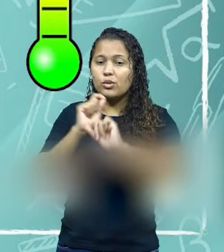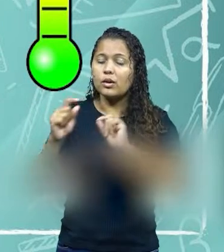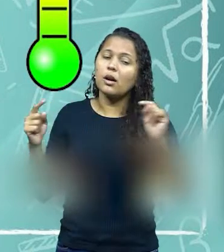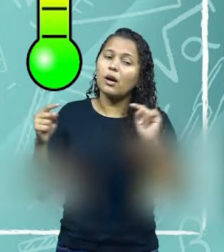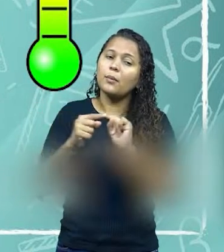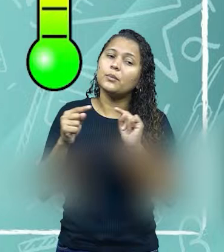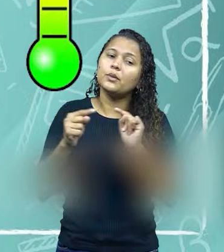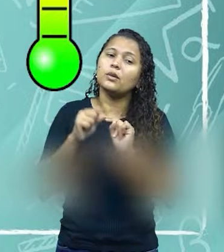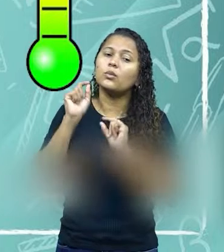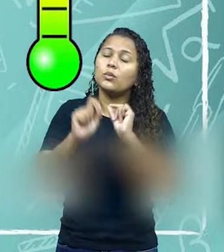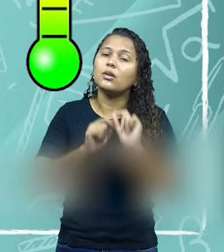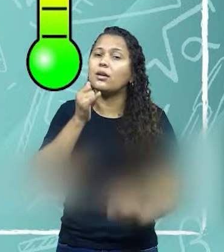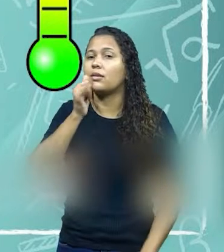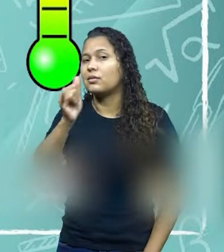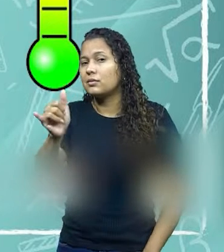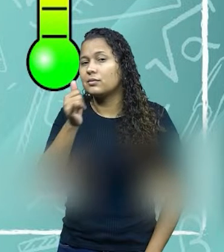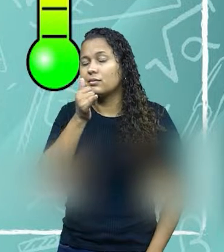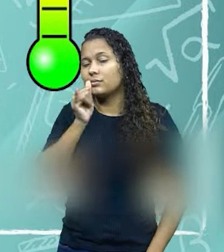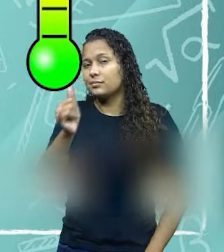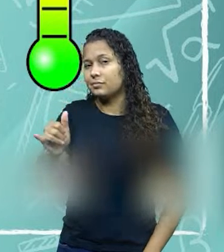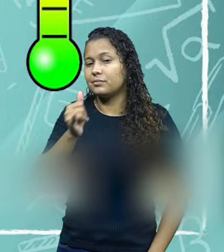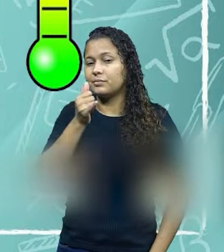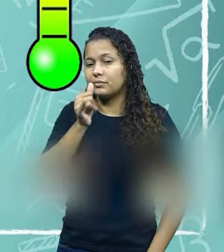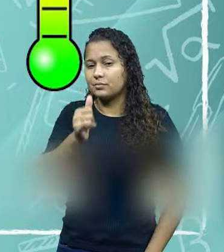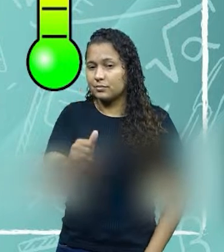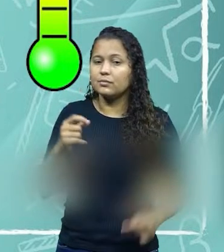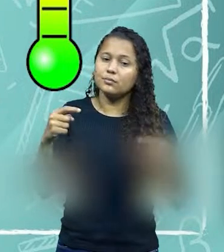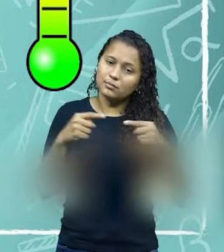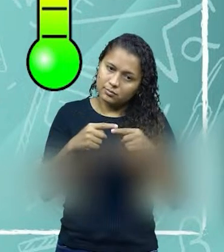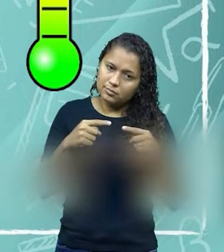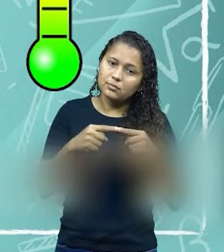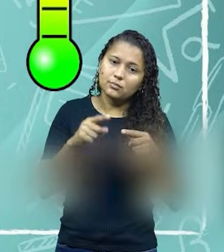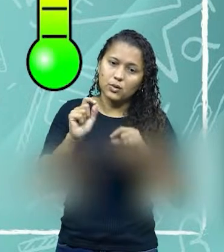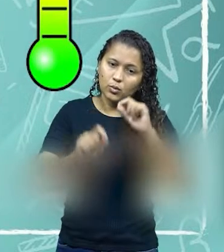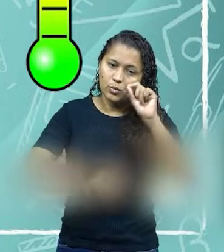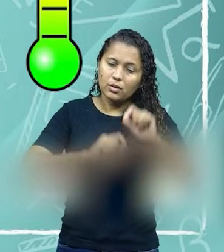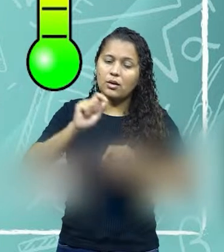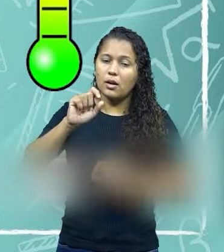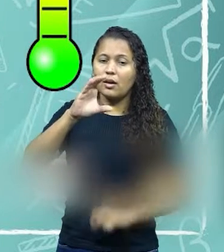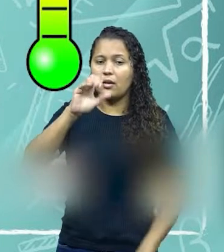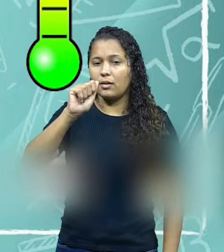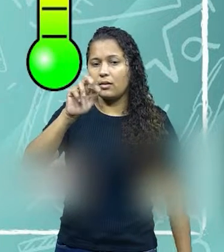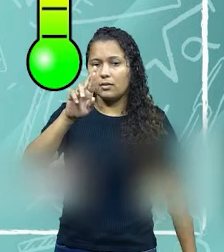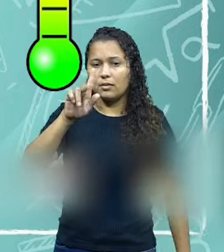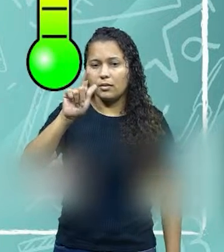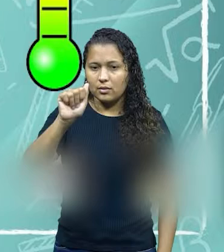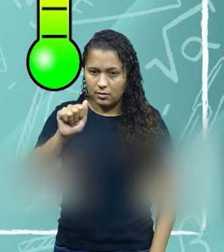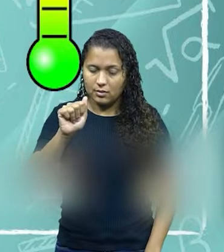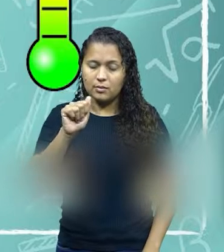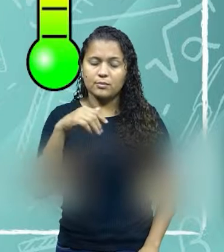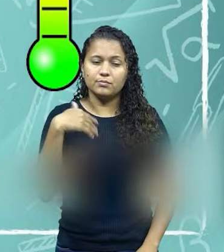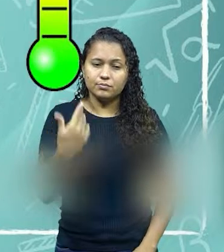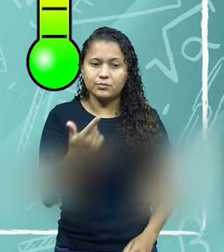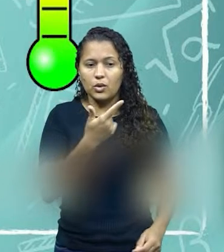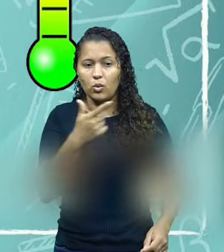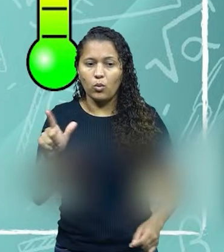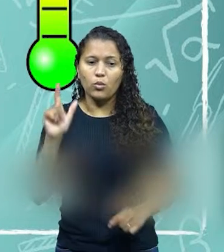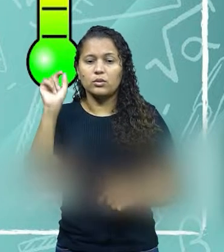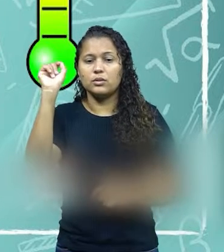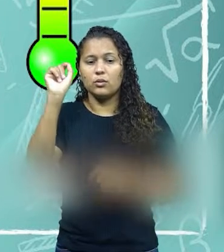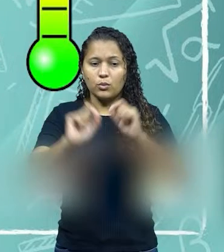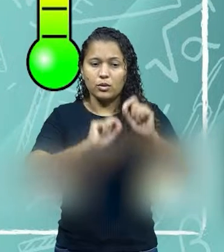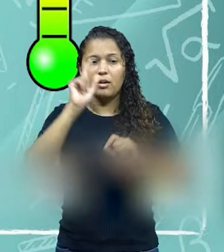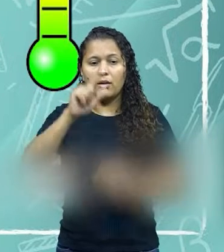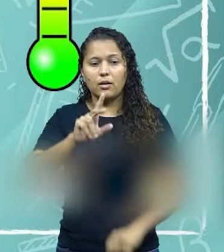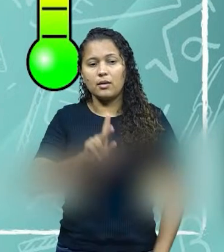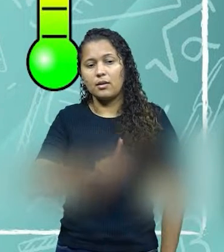da grandeza corrente elétrica estabelecida em termos de carga elementar. A nossa próxima unidade de medida